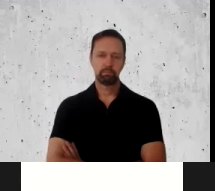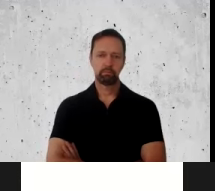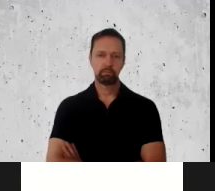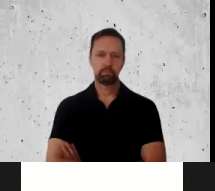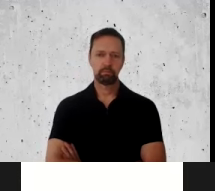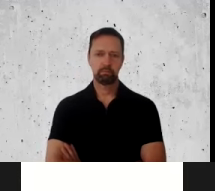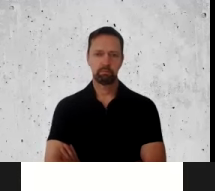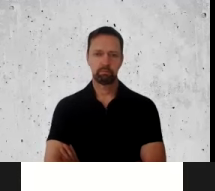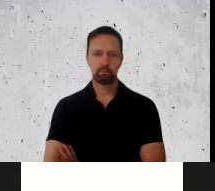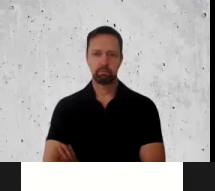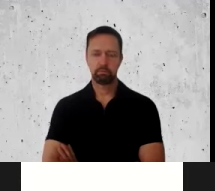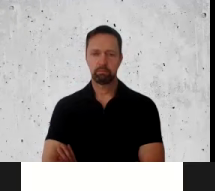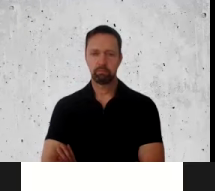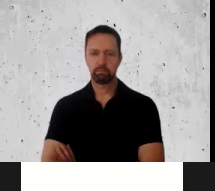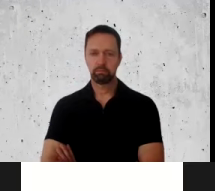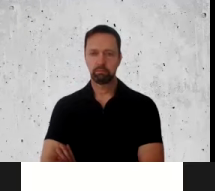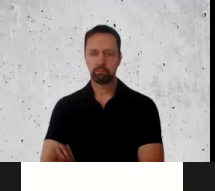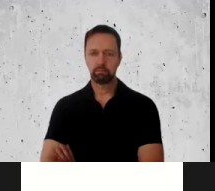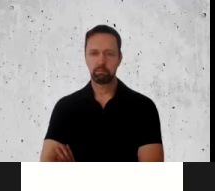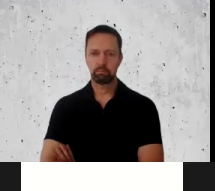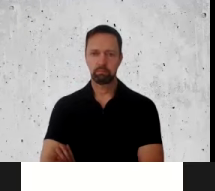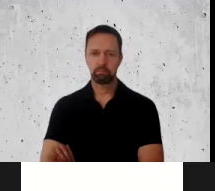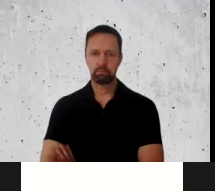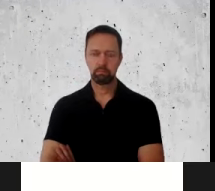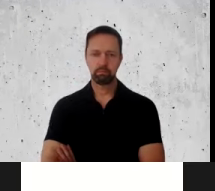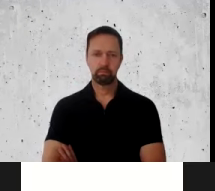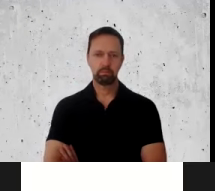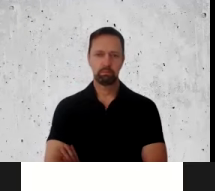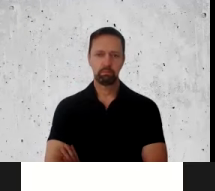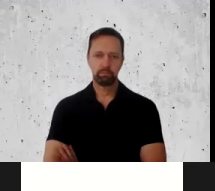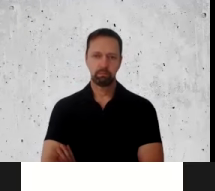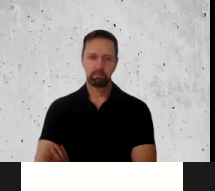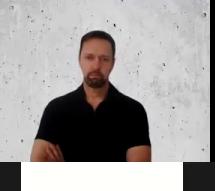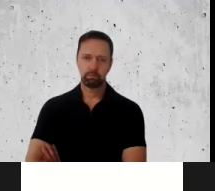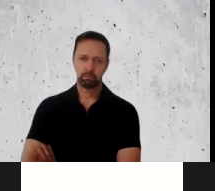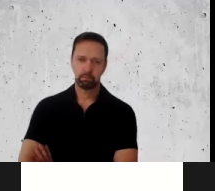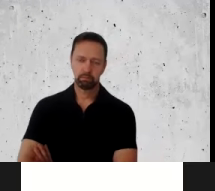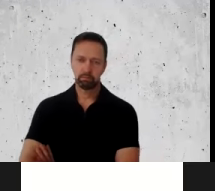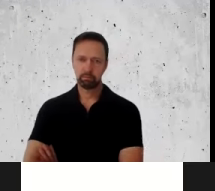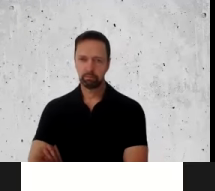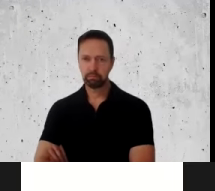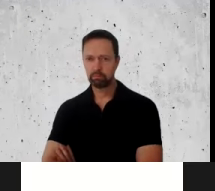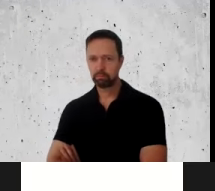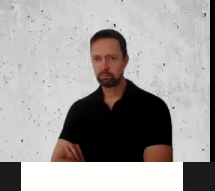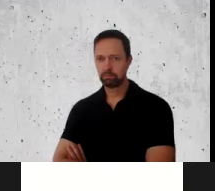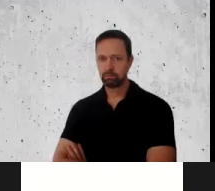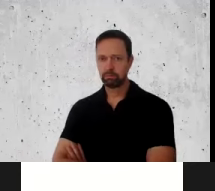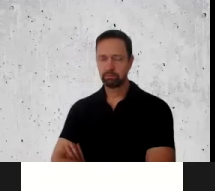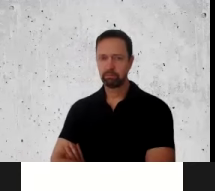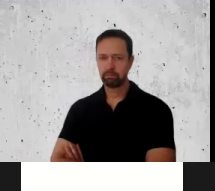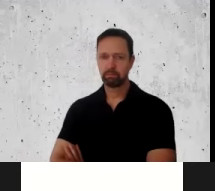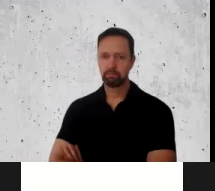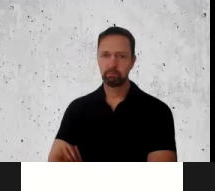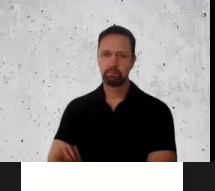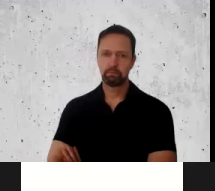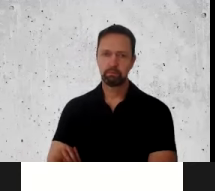Constituição estabelece lá que um dos direitos é o direito à moradia, essa expectativa ela é legítima, é um direito fundamental previsto. Será